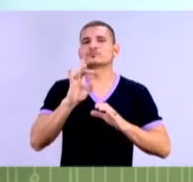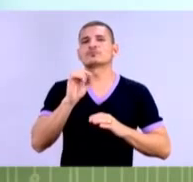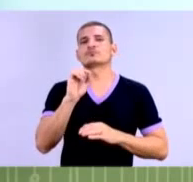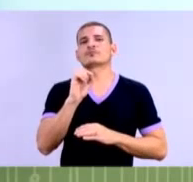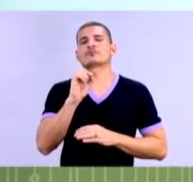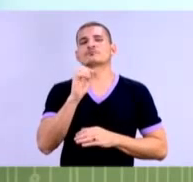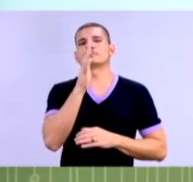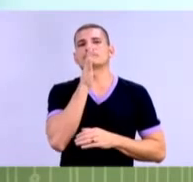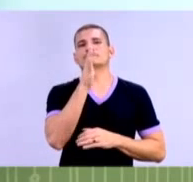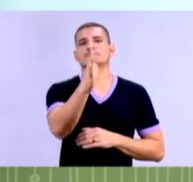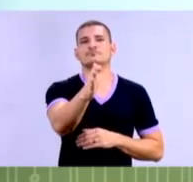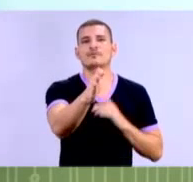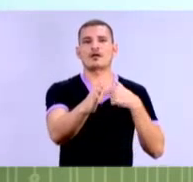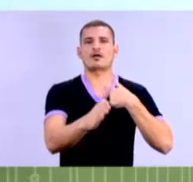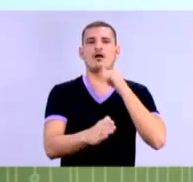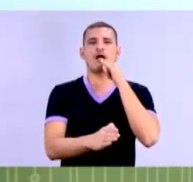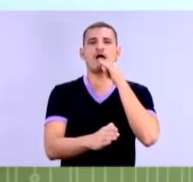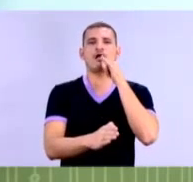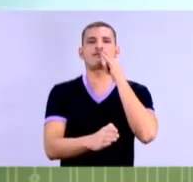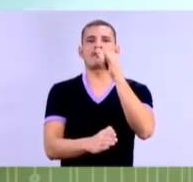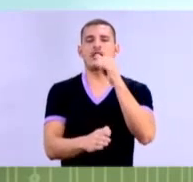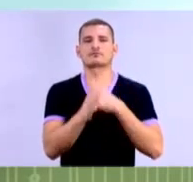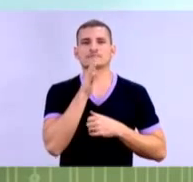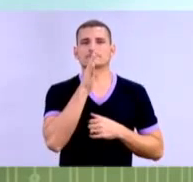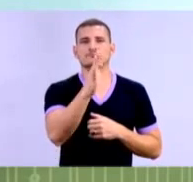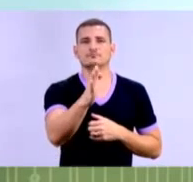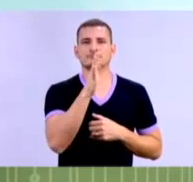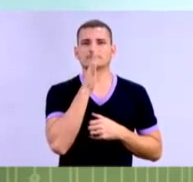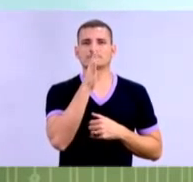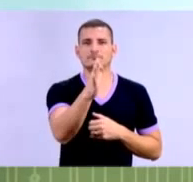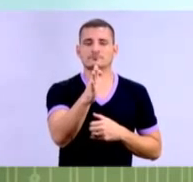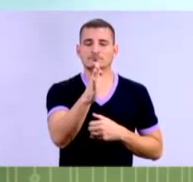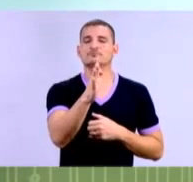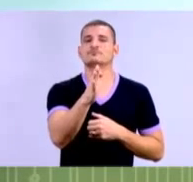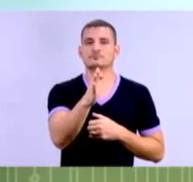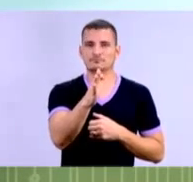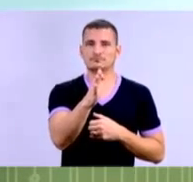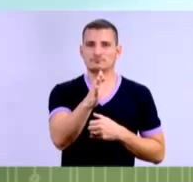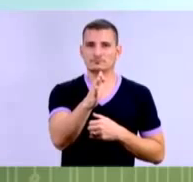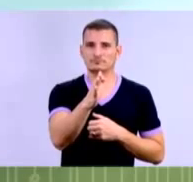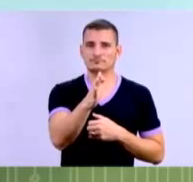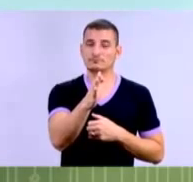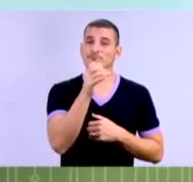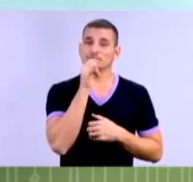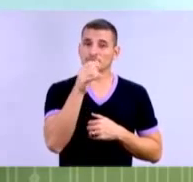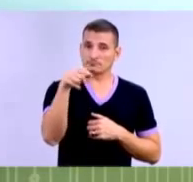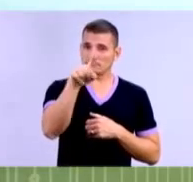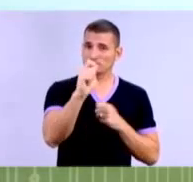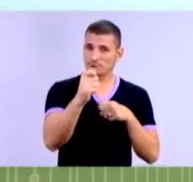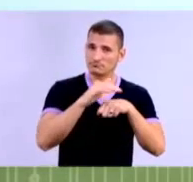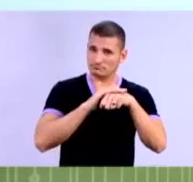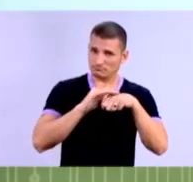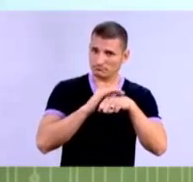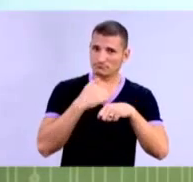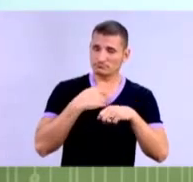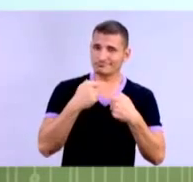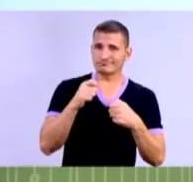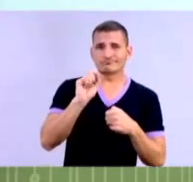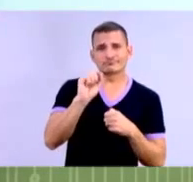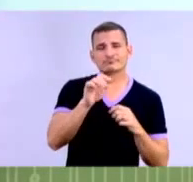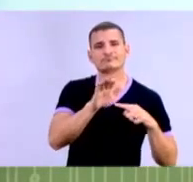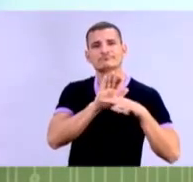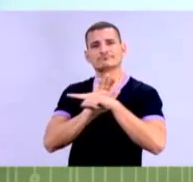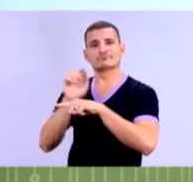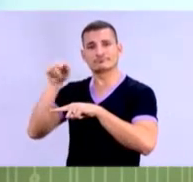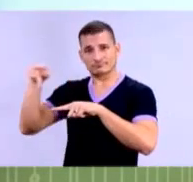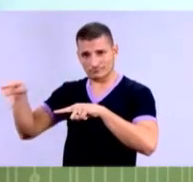com vocês. Vocês, para falar comigo, precisam da participação do professor Elias, que está aqui no chat. Mas nesse meio de transmissão,